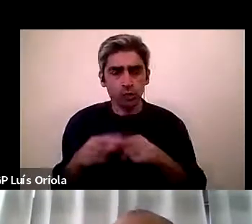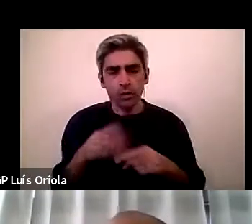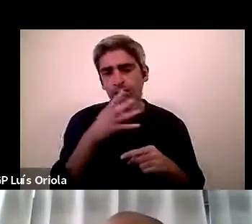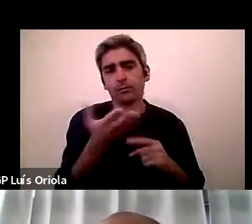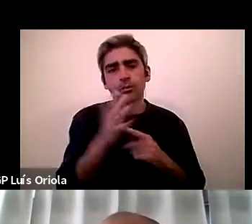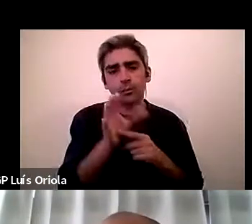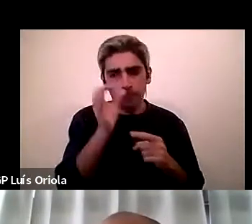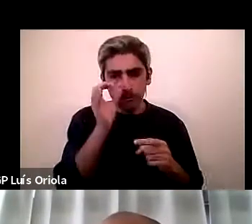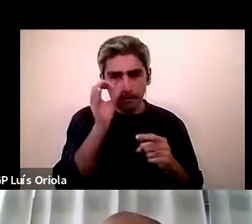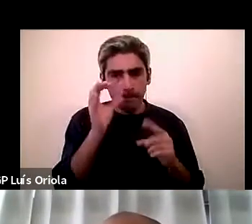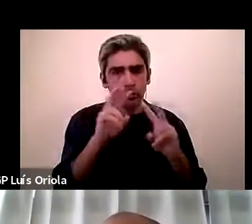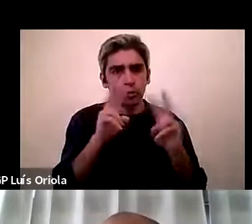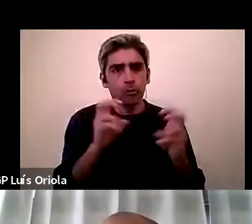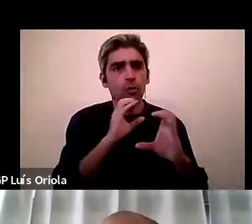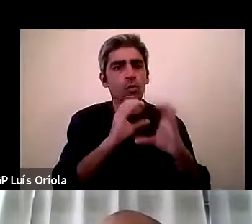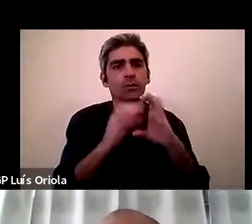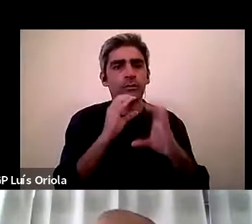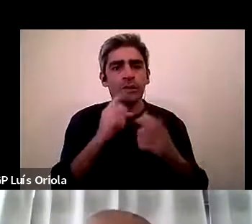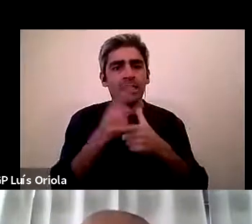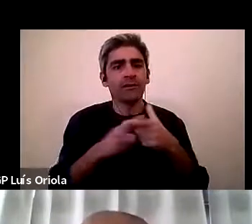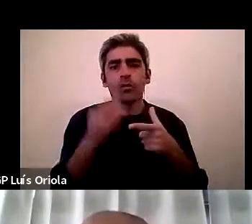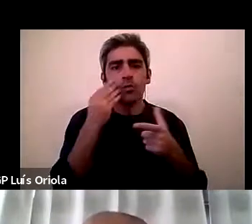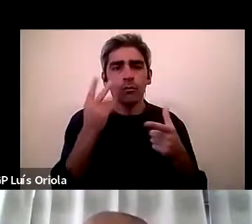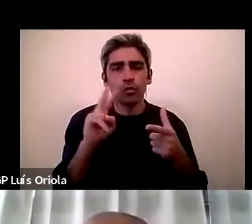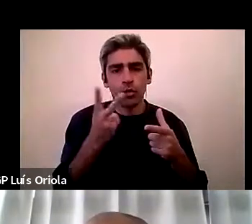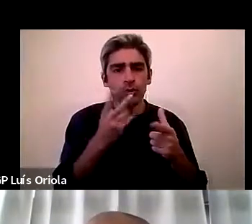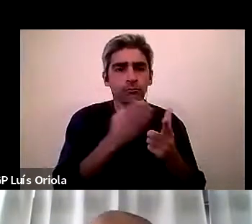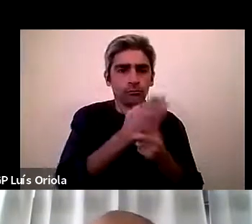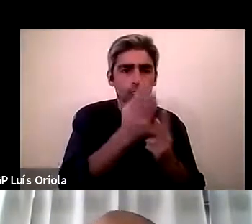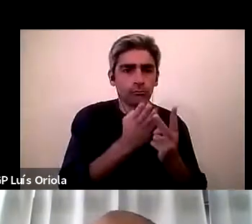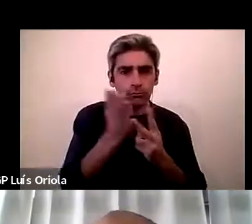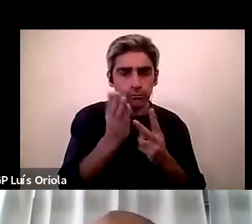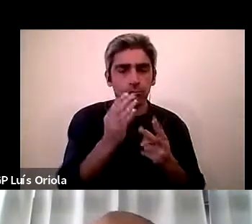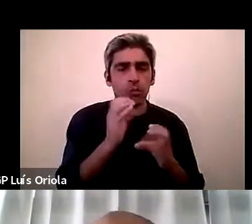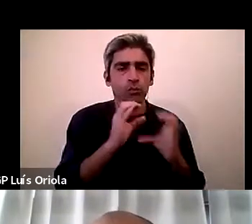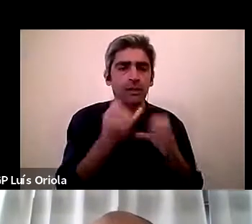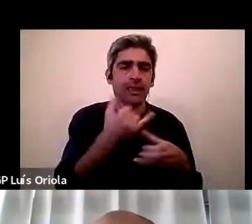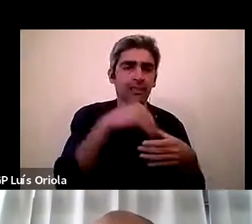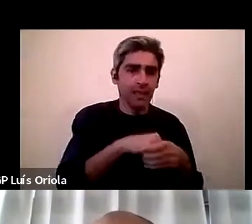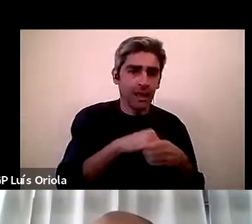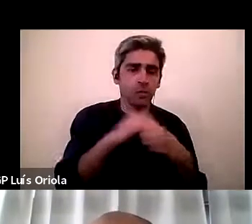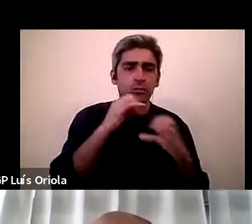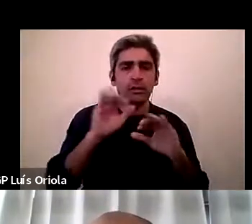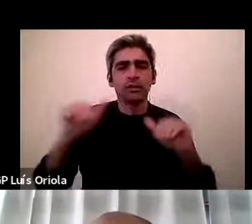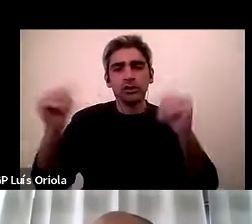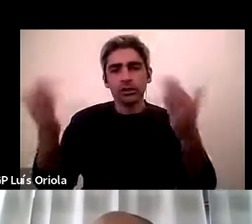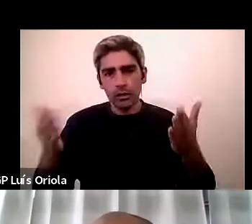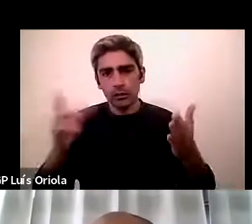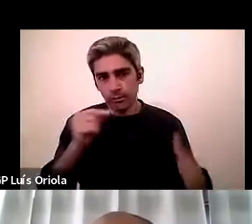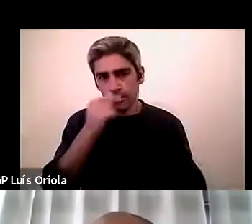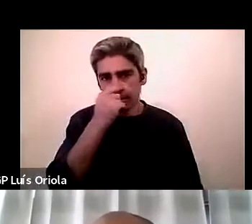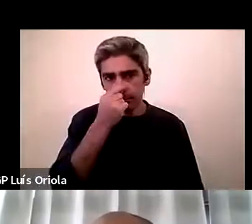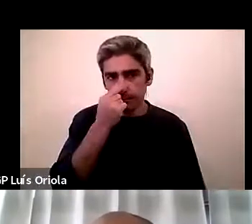exemplo, que sobre a comunicação dividimos-la em 2 grandes eixos, a comunicação interna e a comunicação externa,